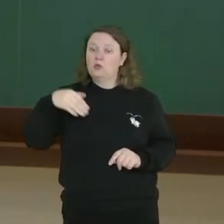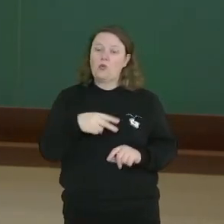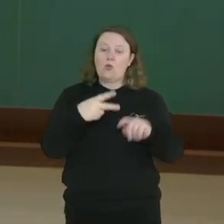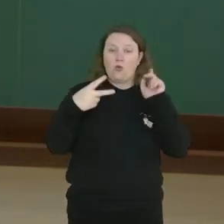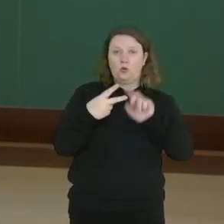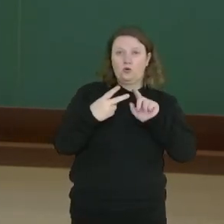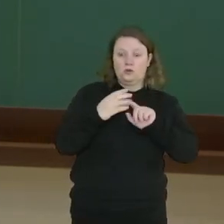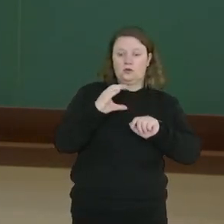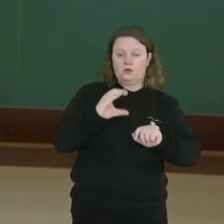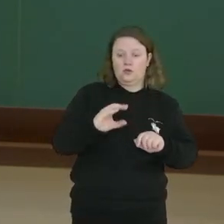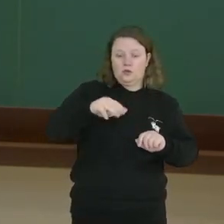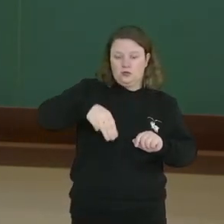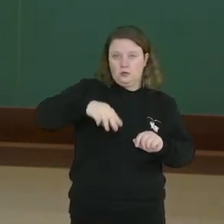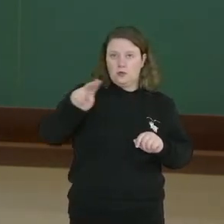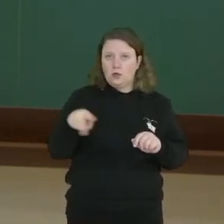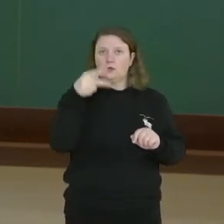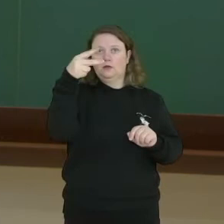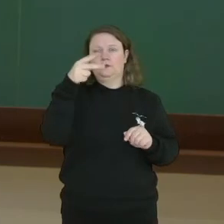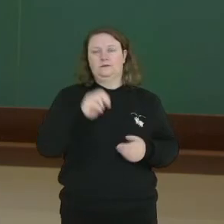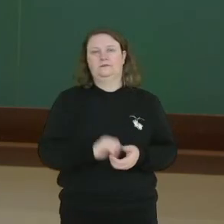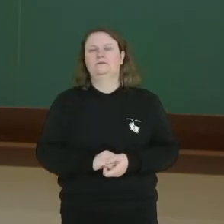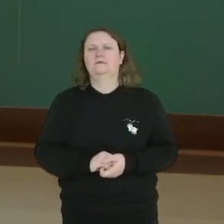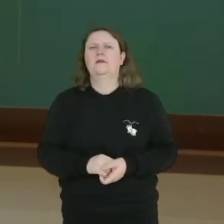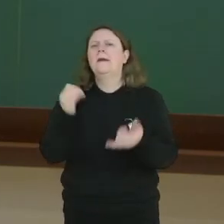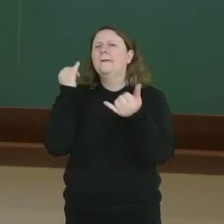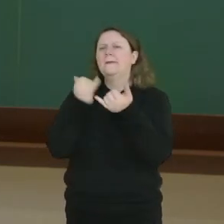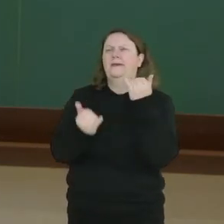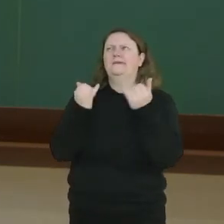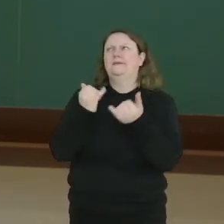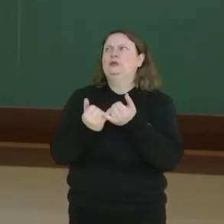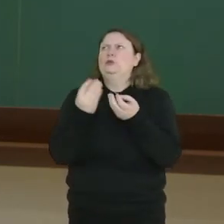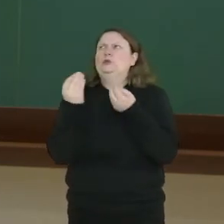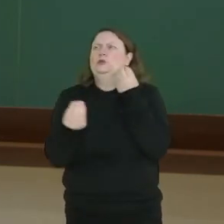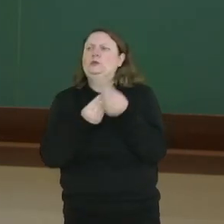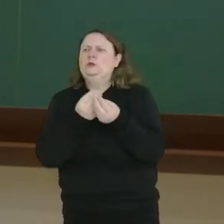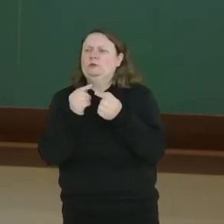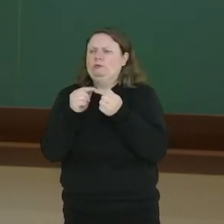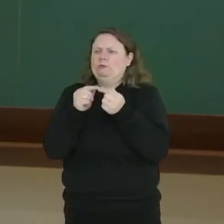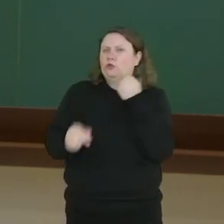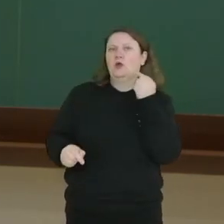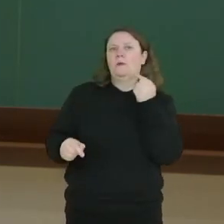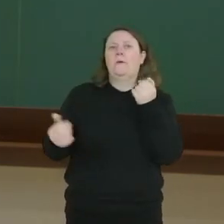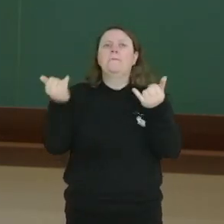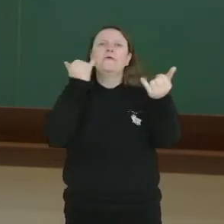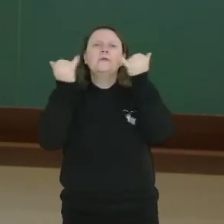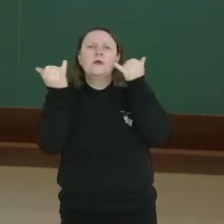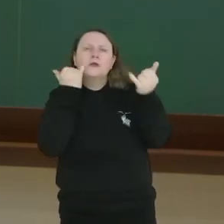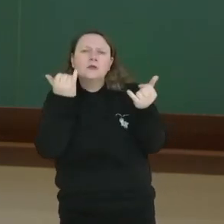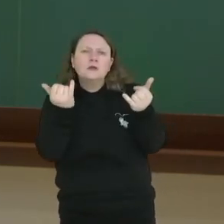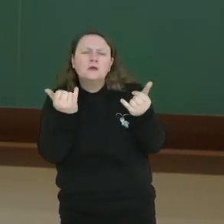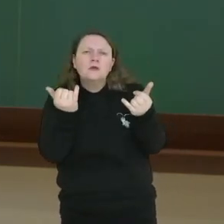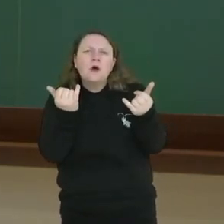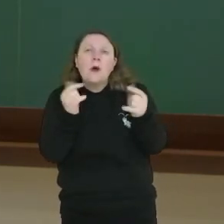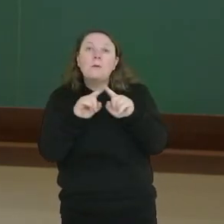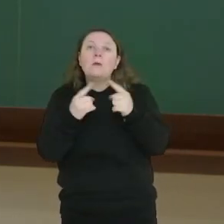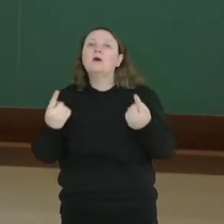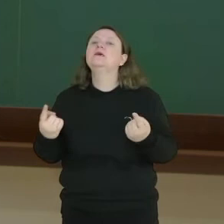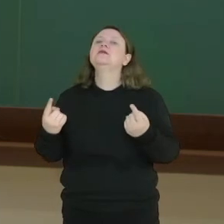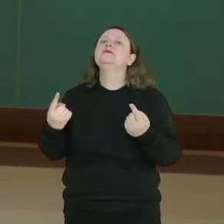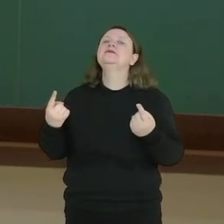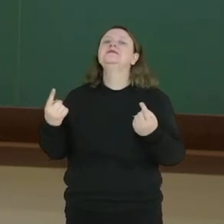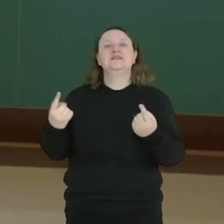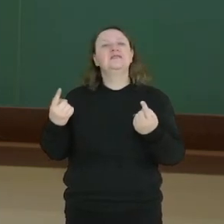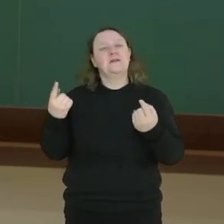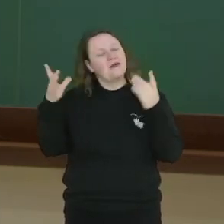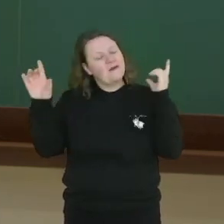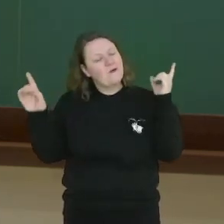linear, ok? Então veja, uma coisa que parece que não tem nada a ver a informação que ele deu com o que ele pediu, no final das contas fica bem